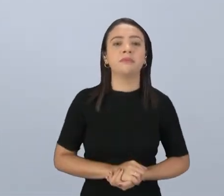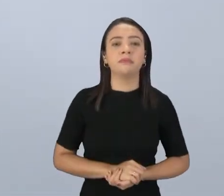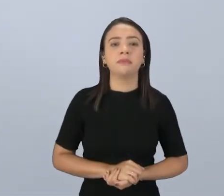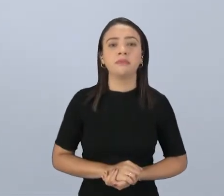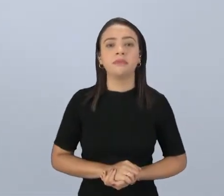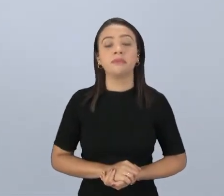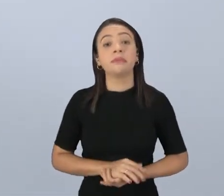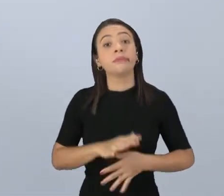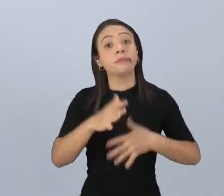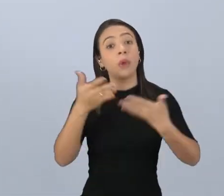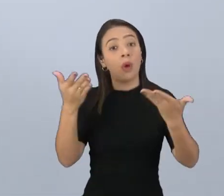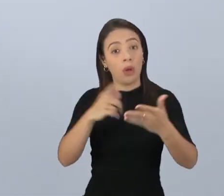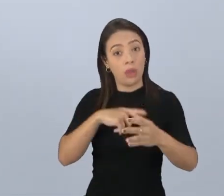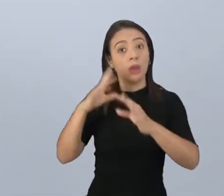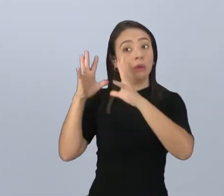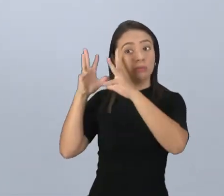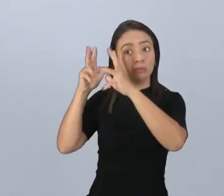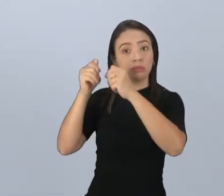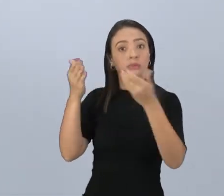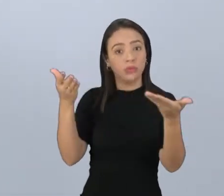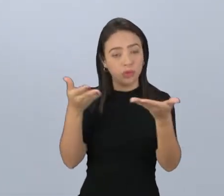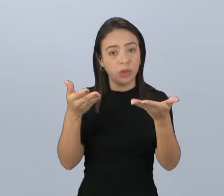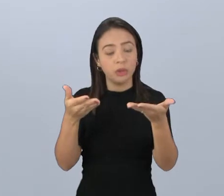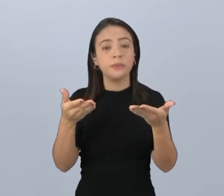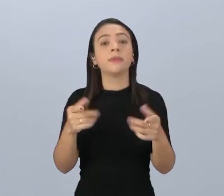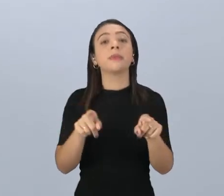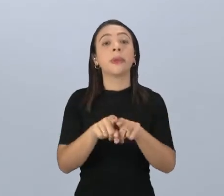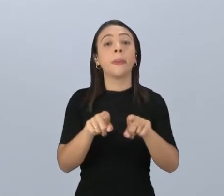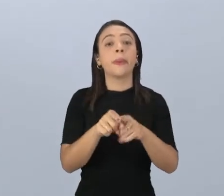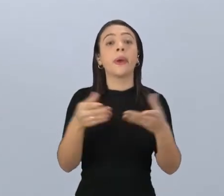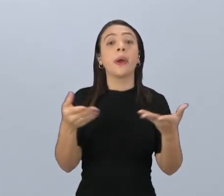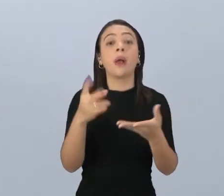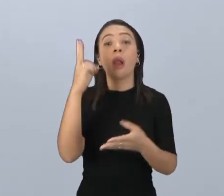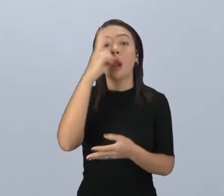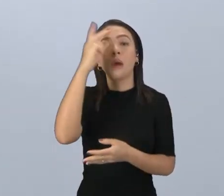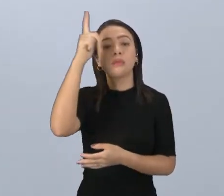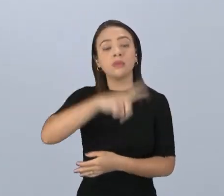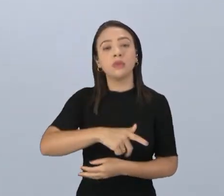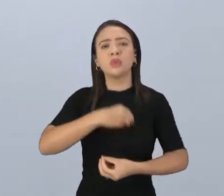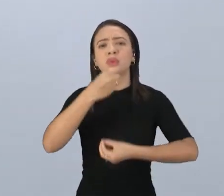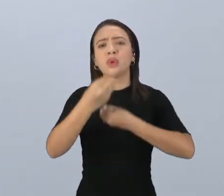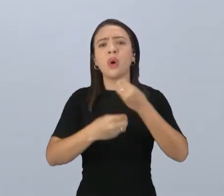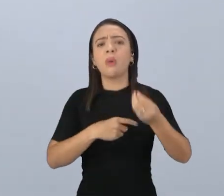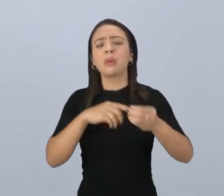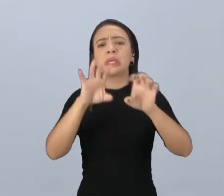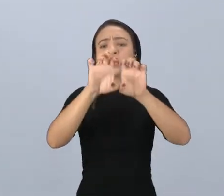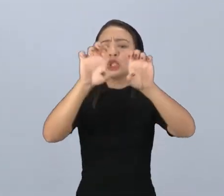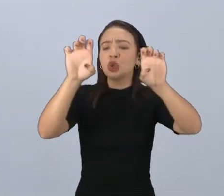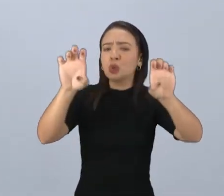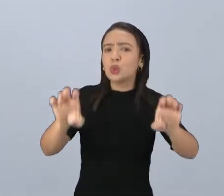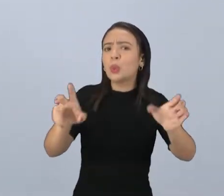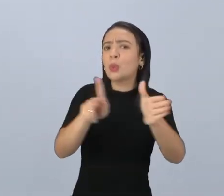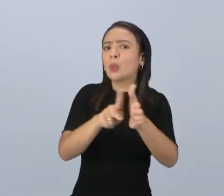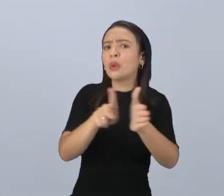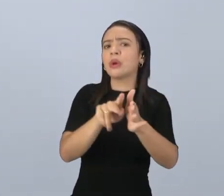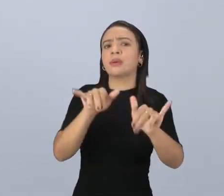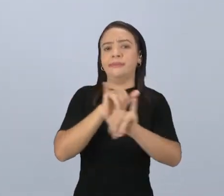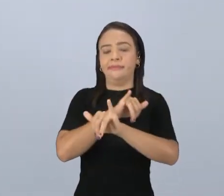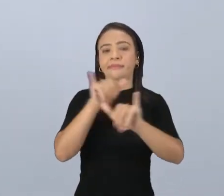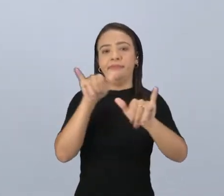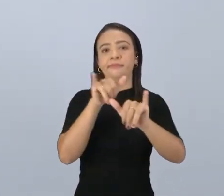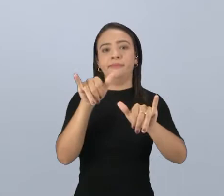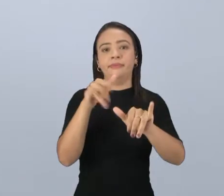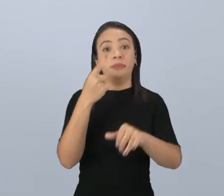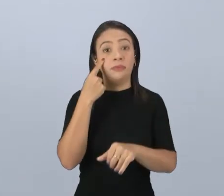já fez essa revisão do conceito, você vai relembrar agora a estrutura da notícia. Vamos ver as partes